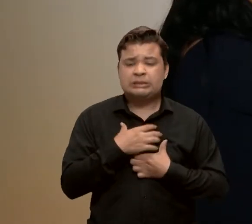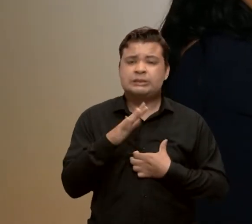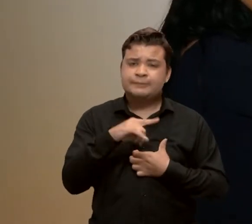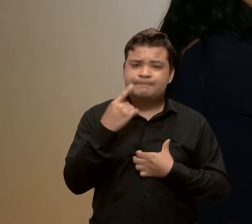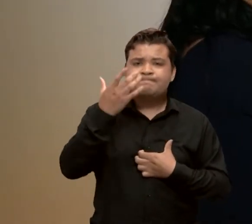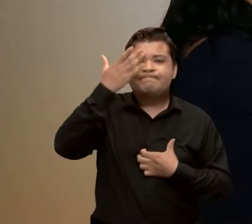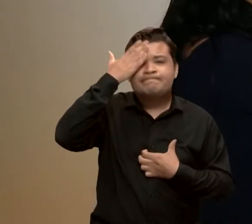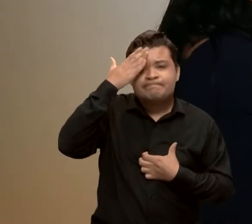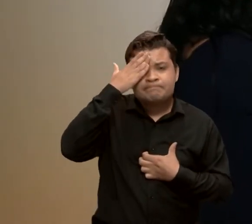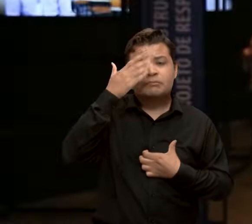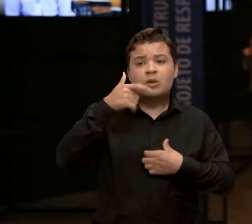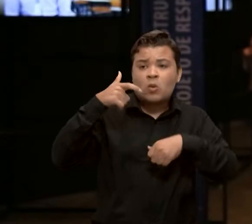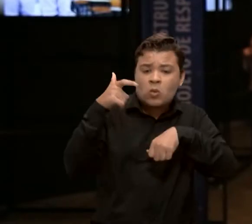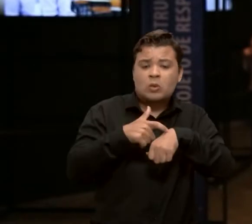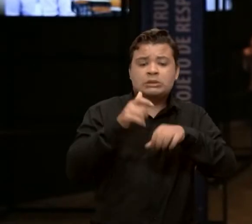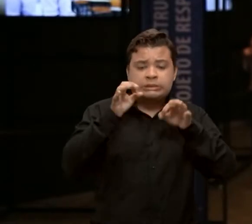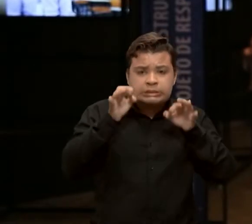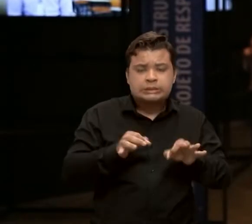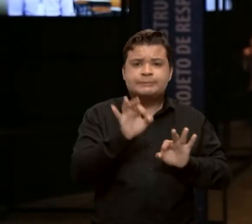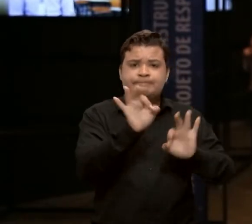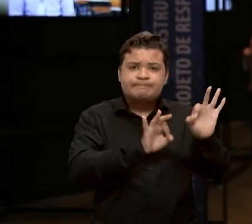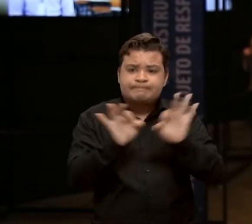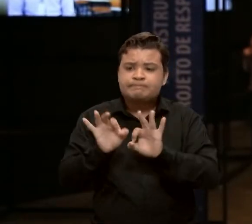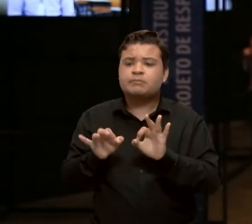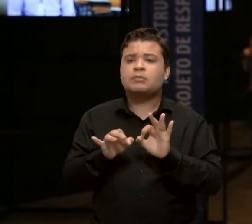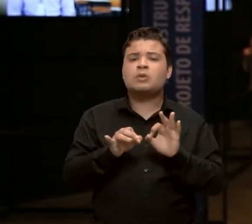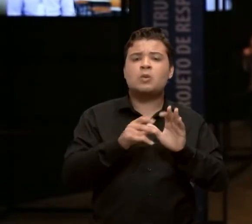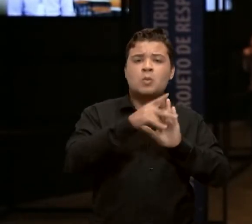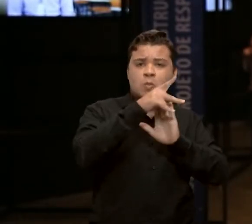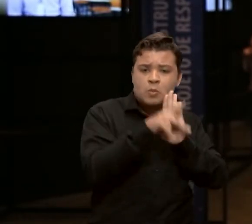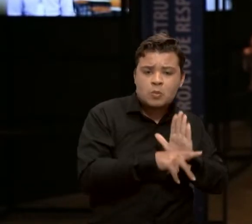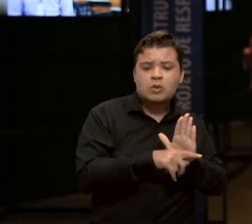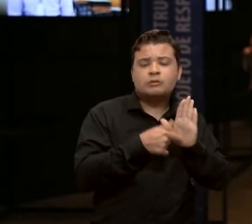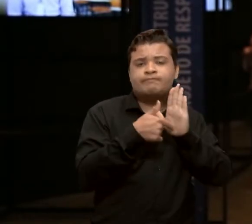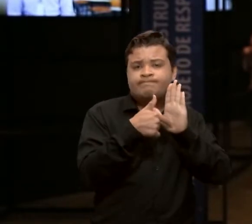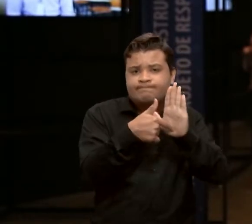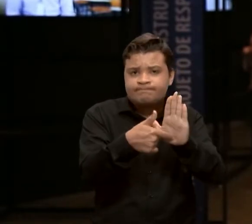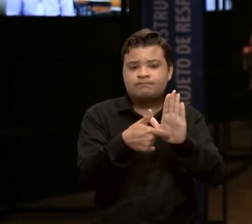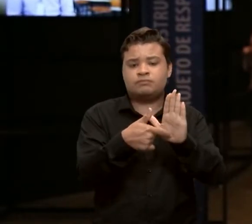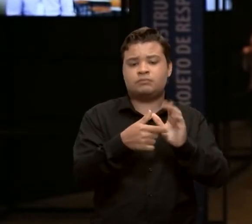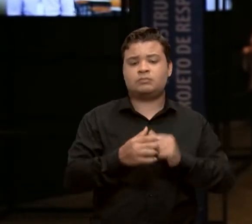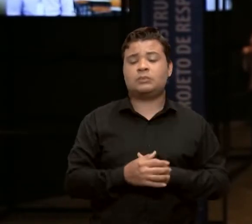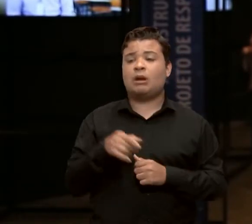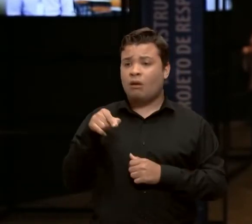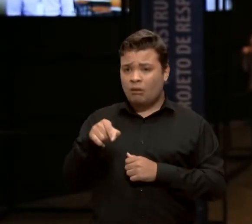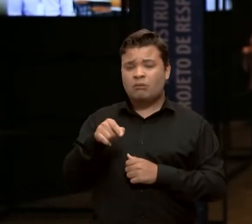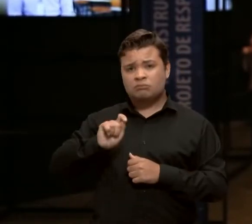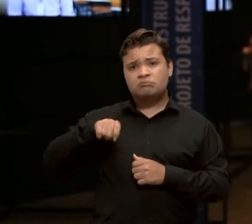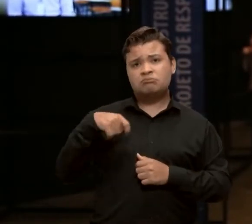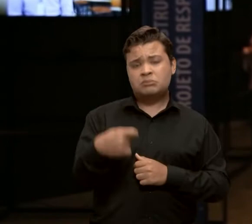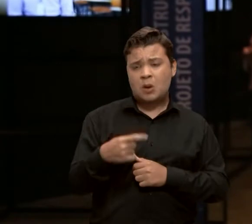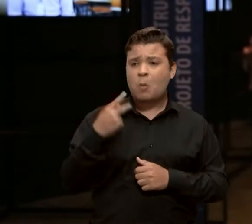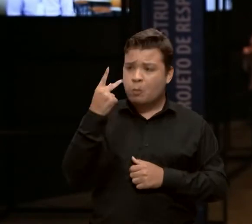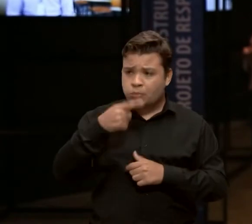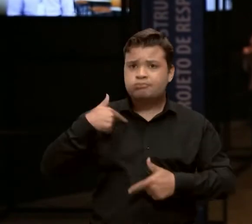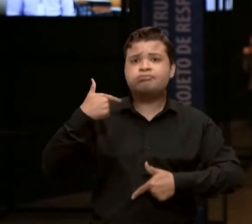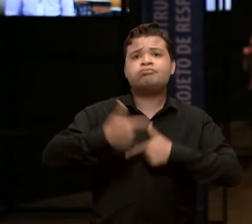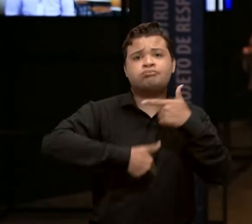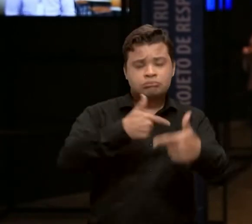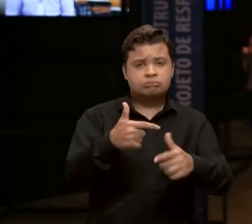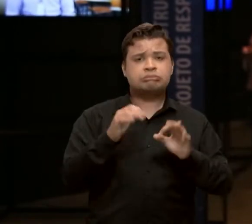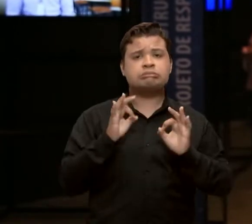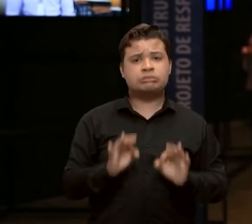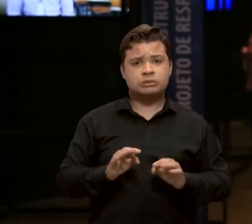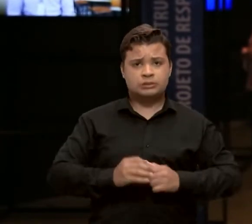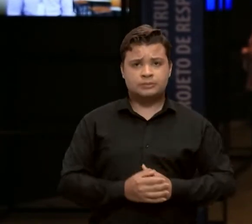resgatar esses projetos e fazer o que eu chamo que essa exposição é um ato político. Ela ganha contornos